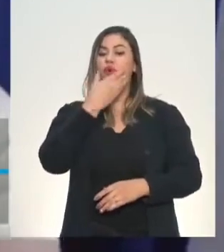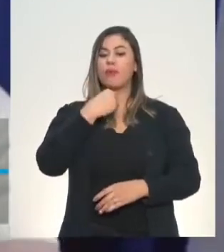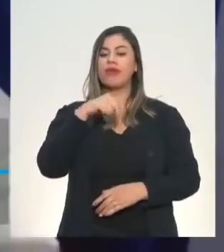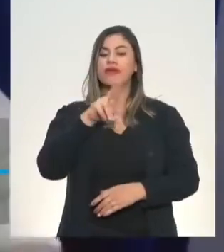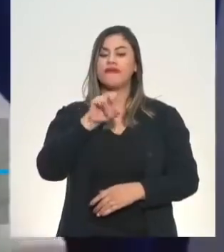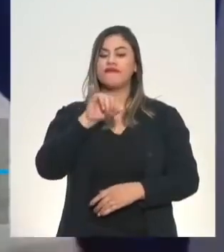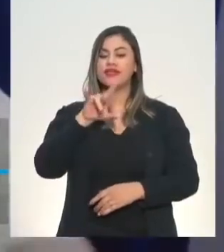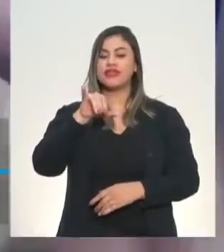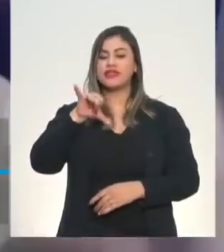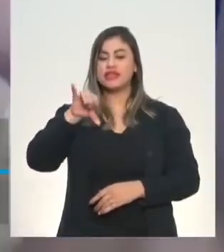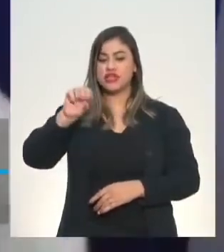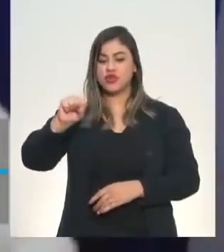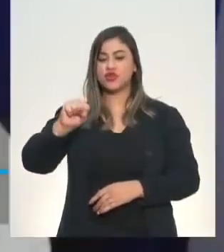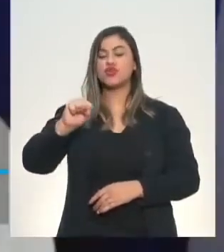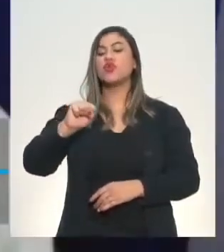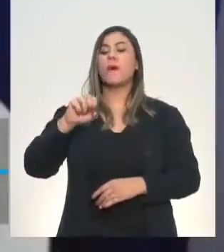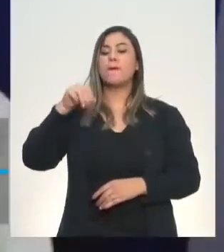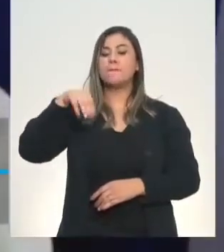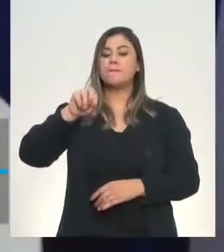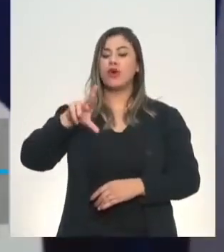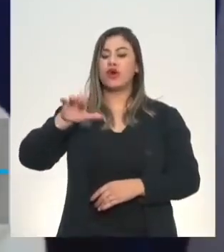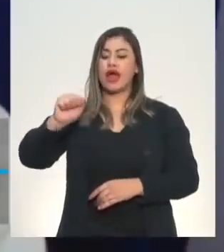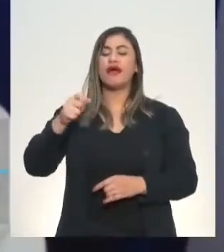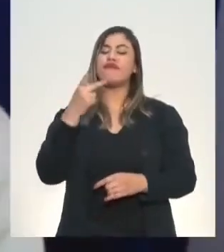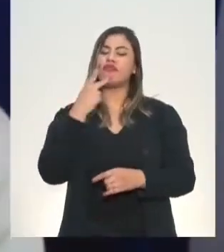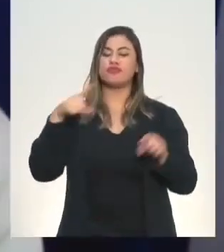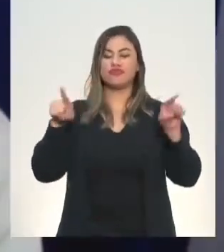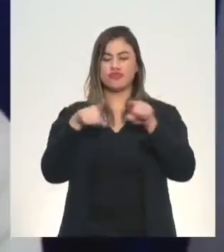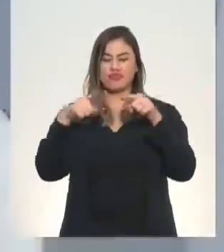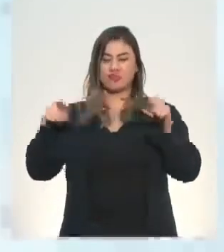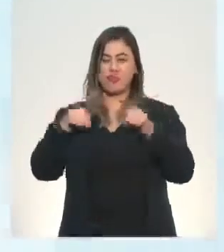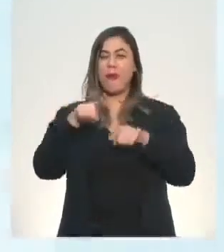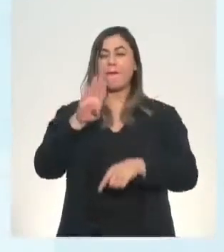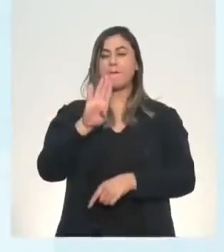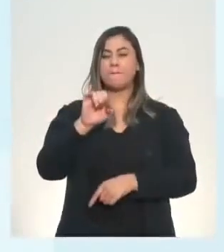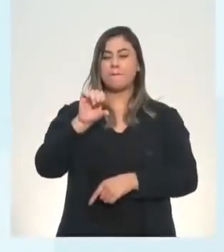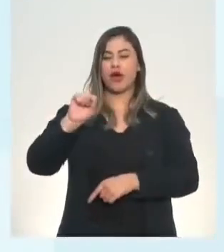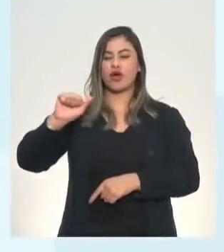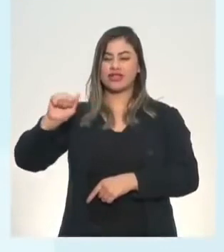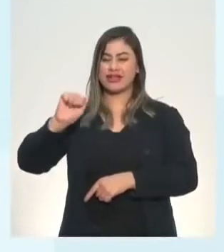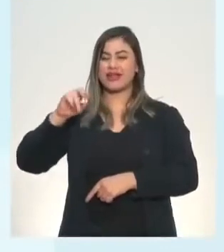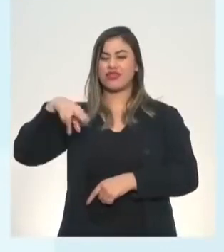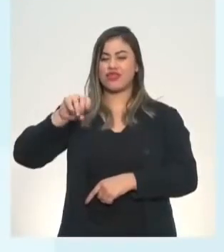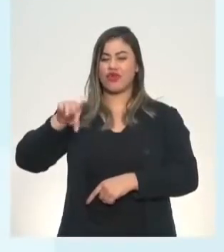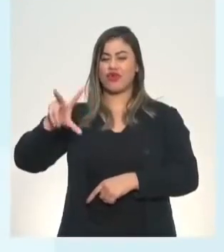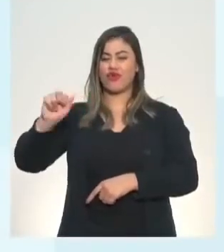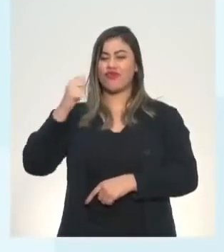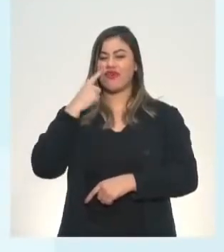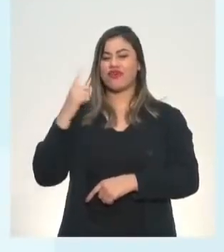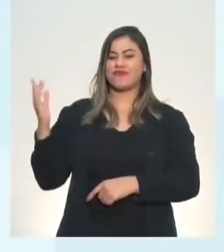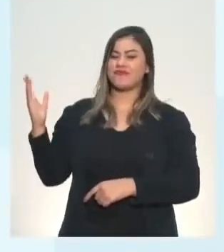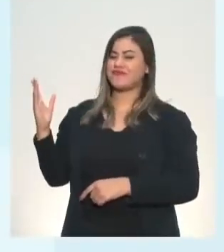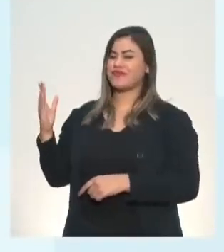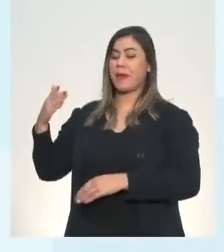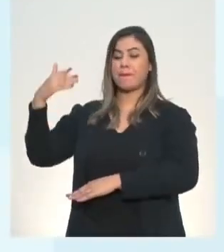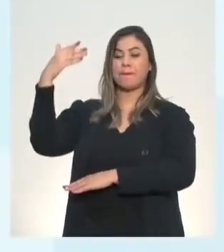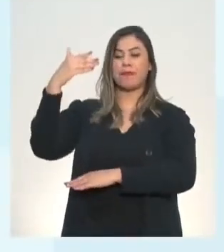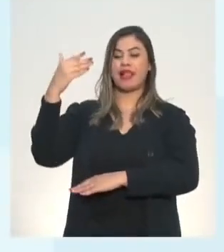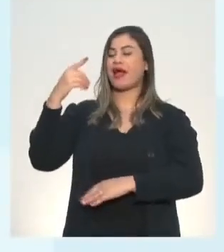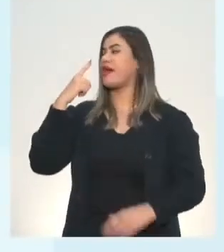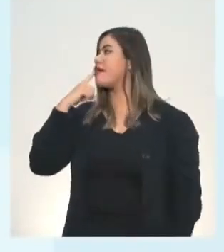pouquinho da Bossa Nova. Estou até a caráter hoje, olha só. Vamos ver aqui, ó. Se vocês viram essa placa, né? E aí vocês